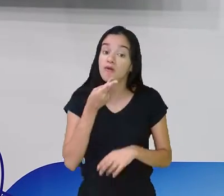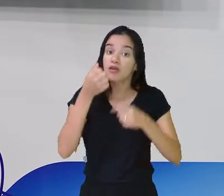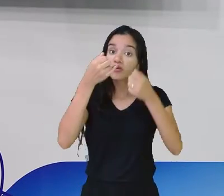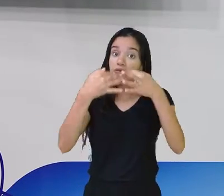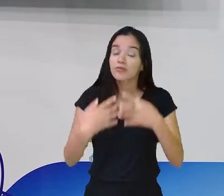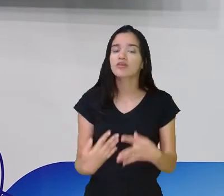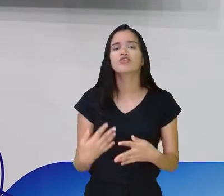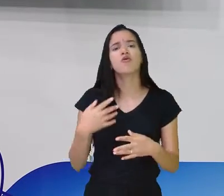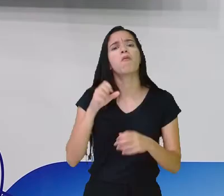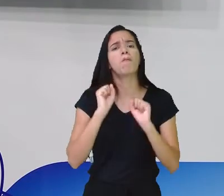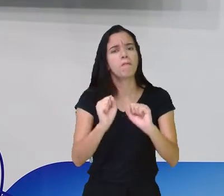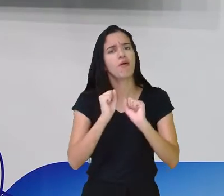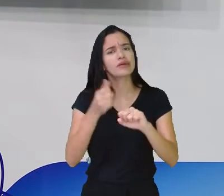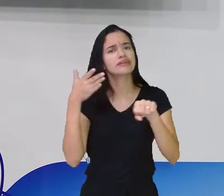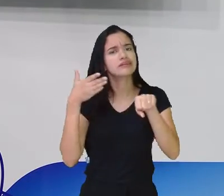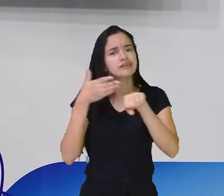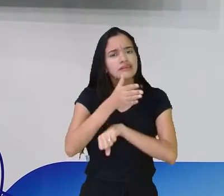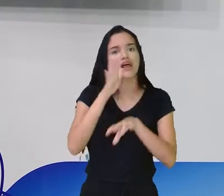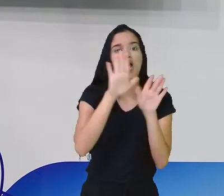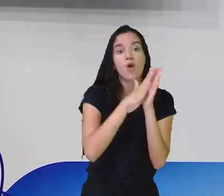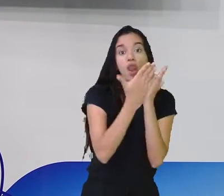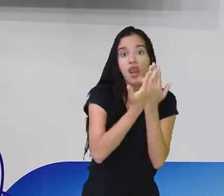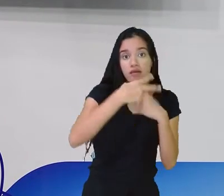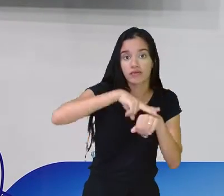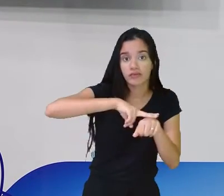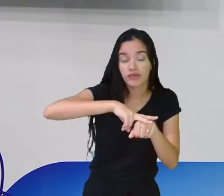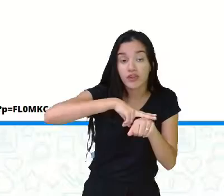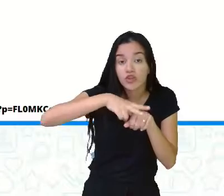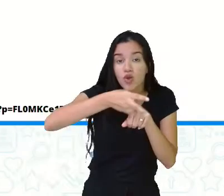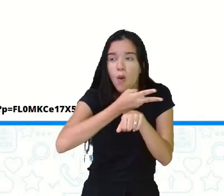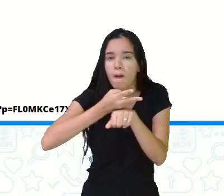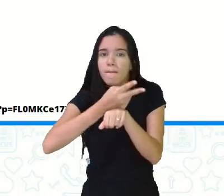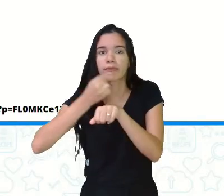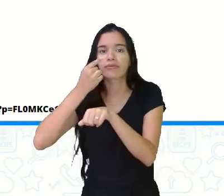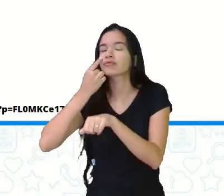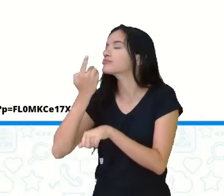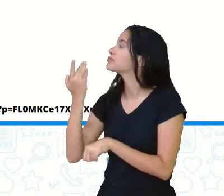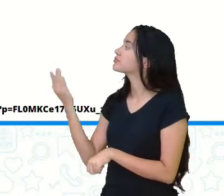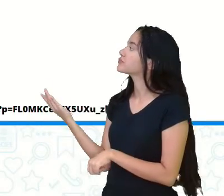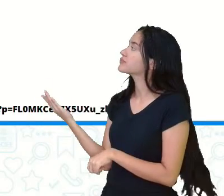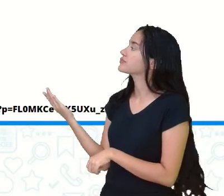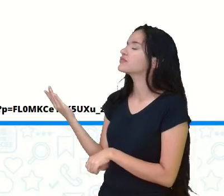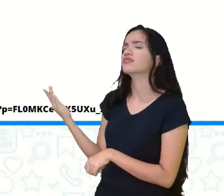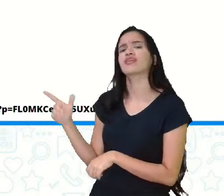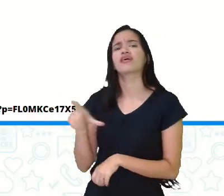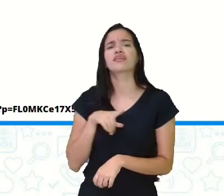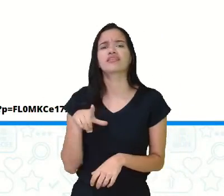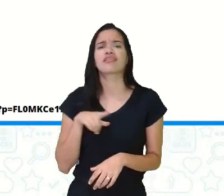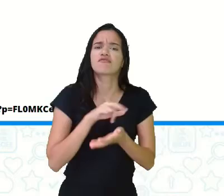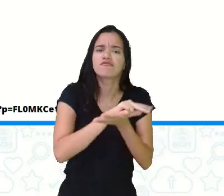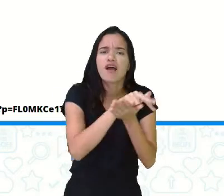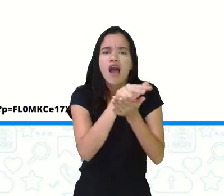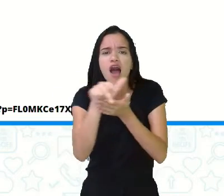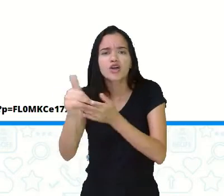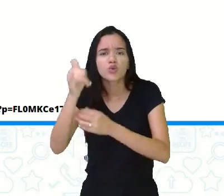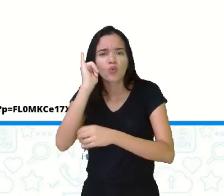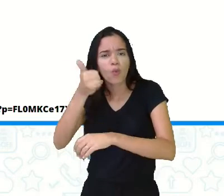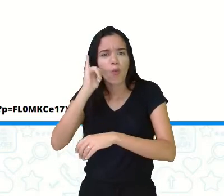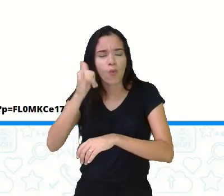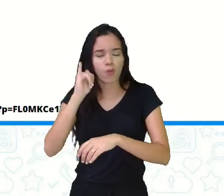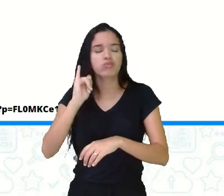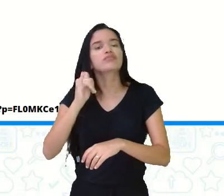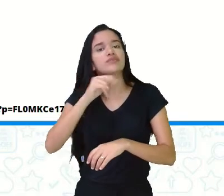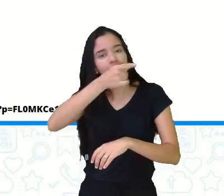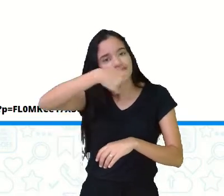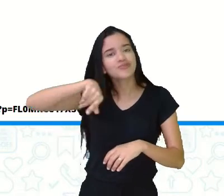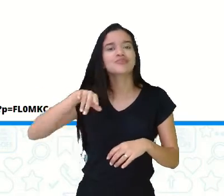vocês, vocês podem acessar a árvore. Procura por esse livro aqui, ó. Tem muito conto africano aí para vocês.